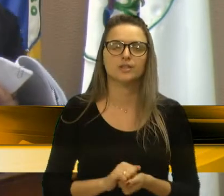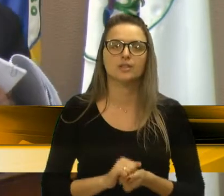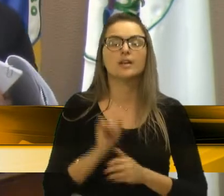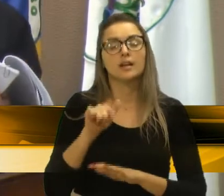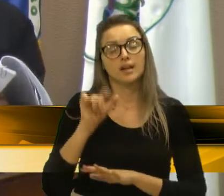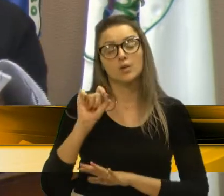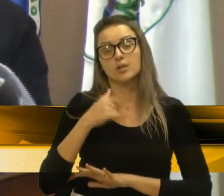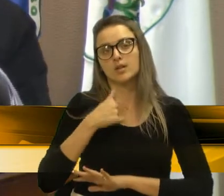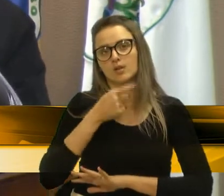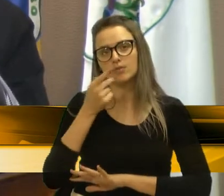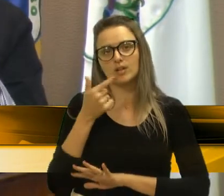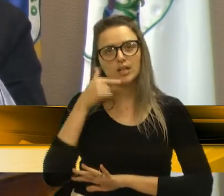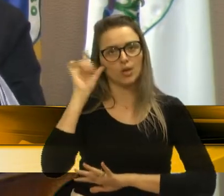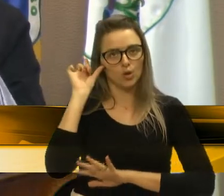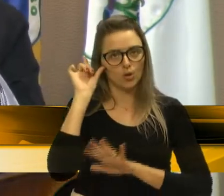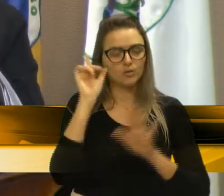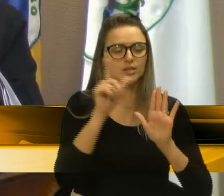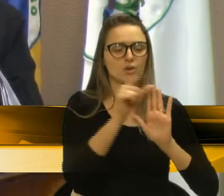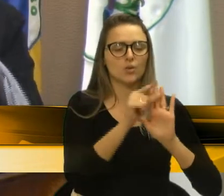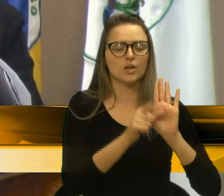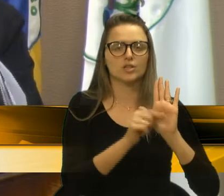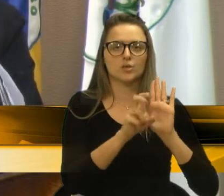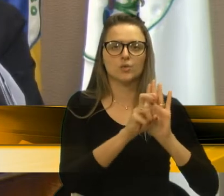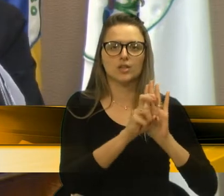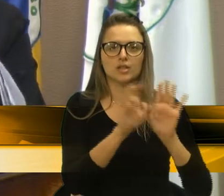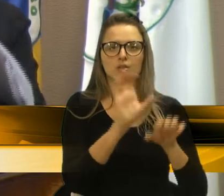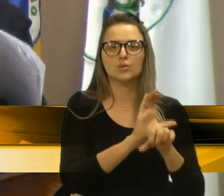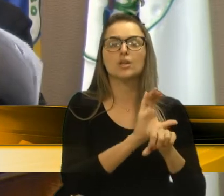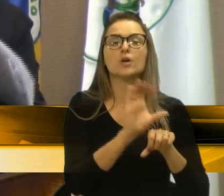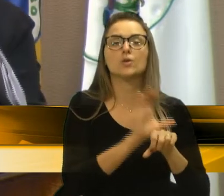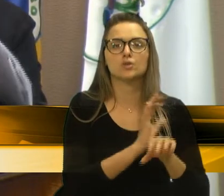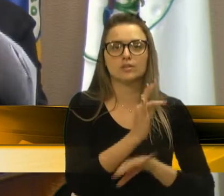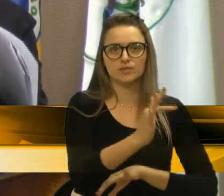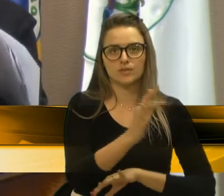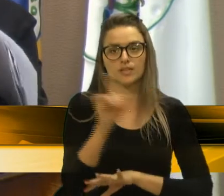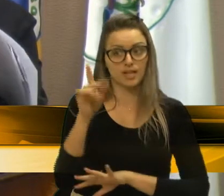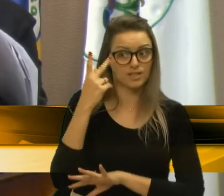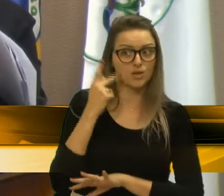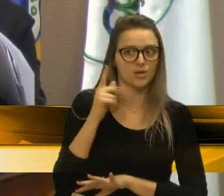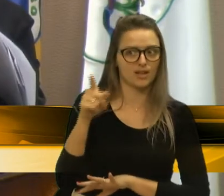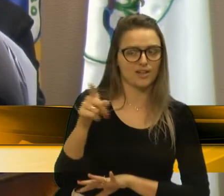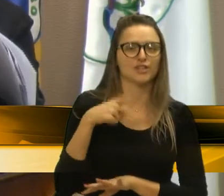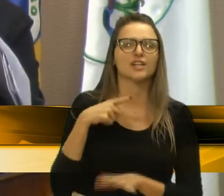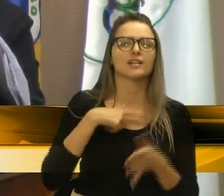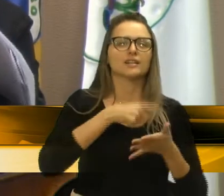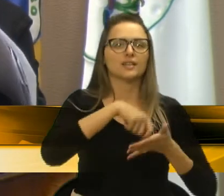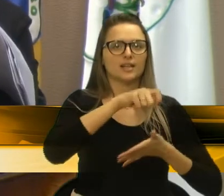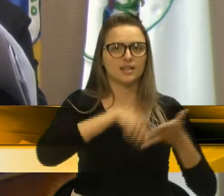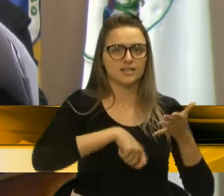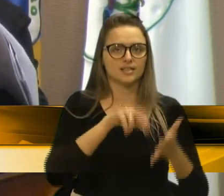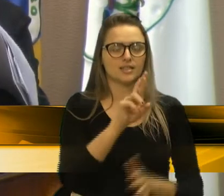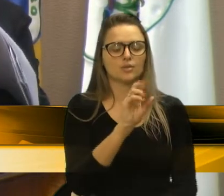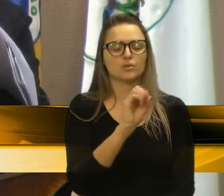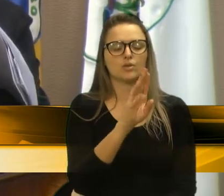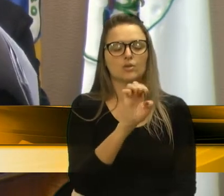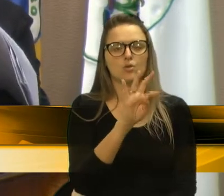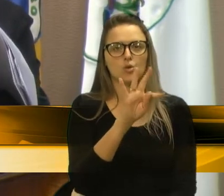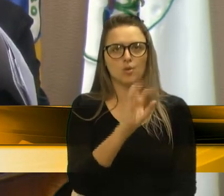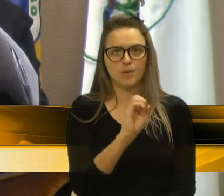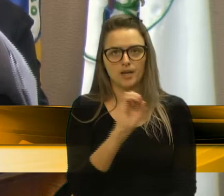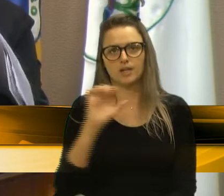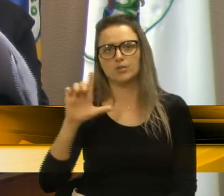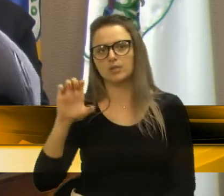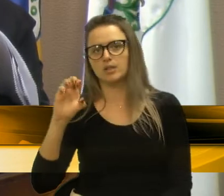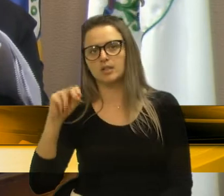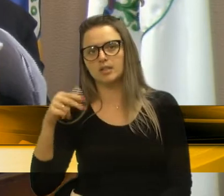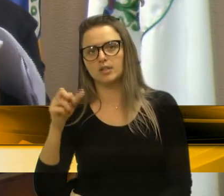o artigo 5º da Constituição, vereador Renato Nunes. E veio assinado, mais uma vez, pelo, então, Roberto Bolsoni e pelo Leonardo